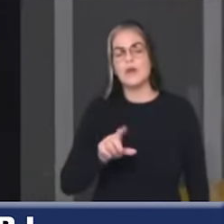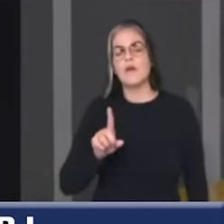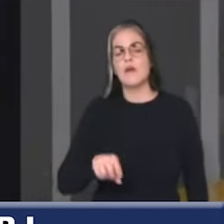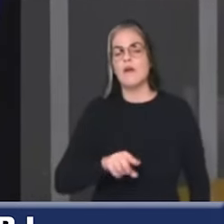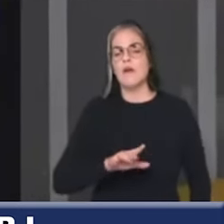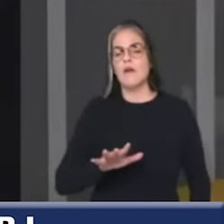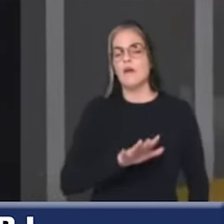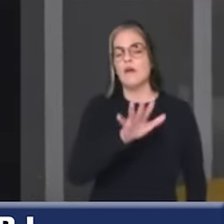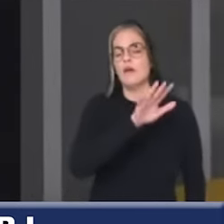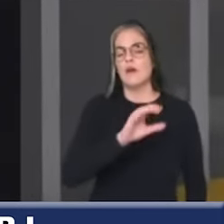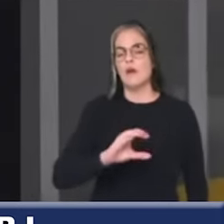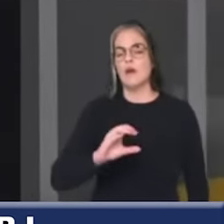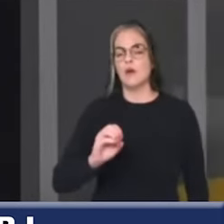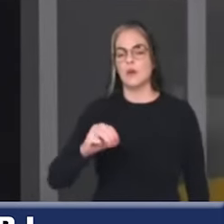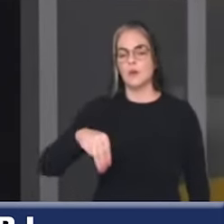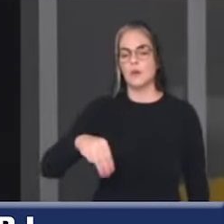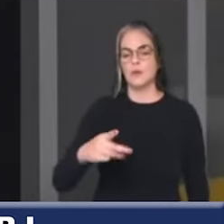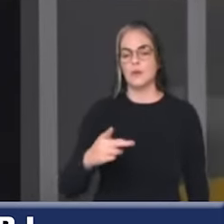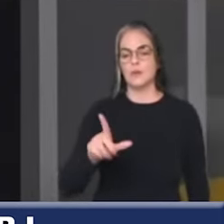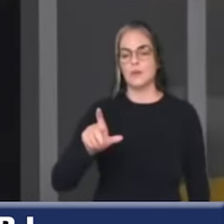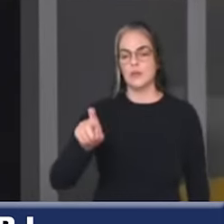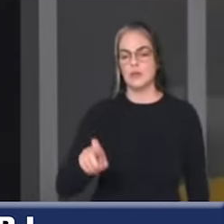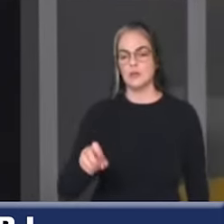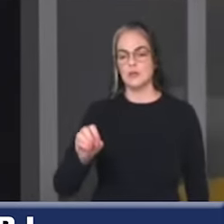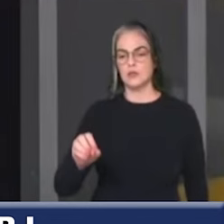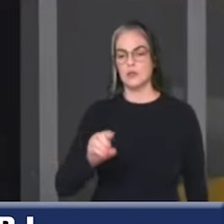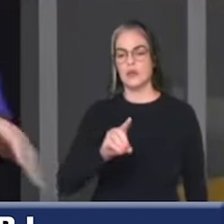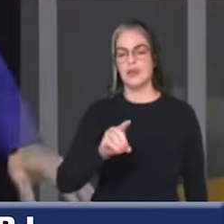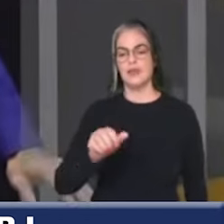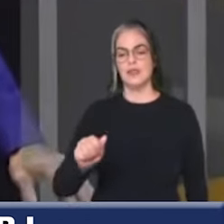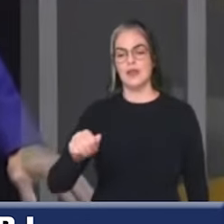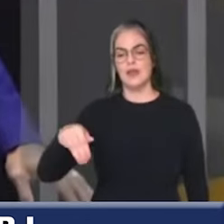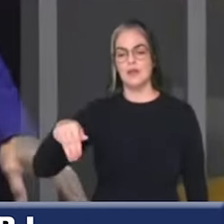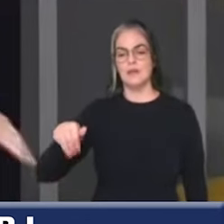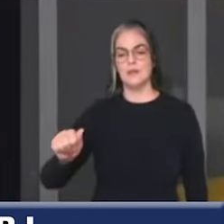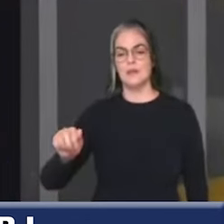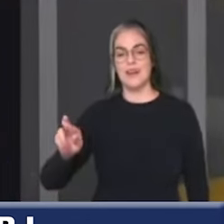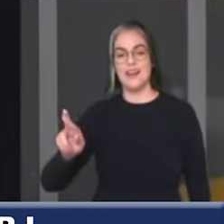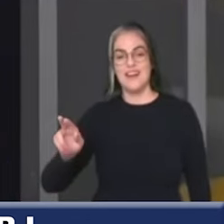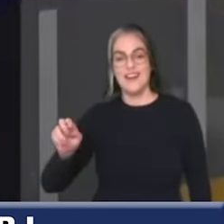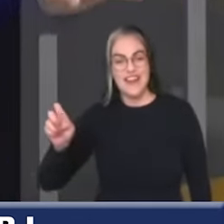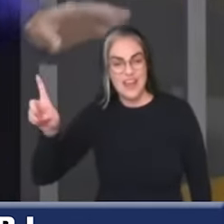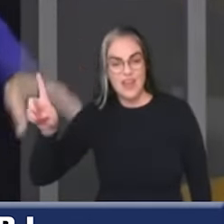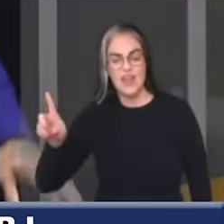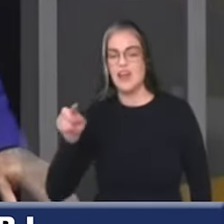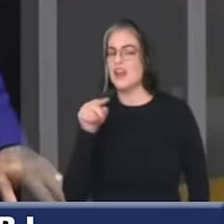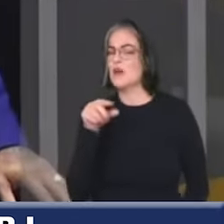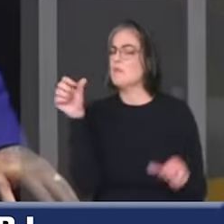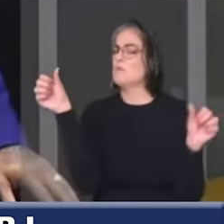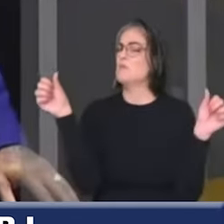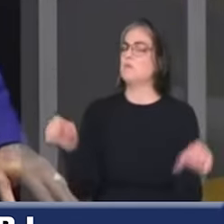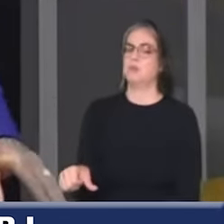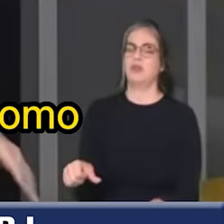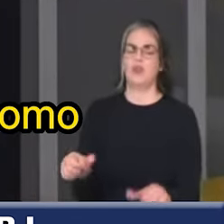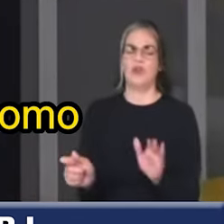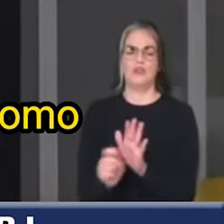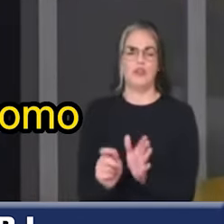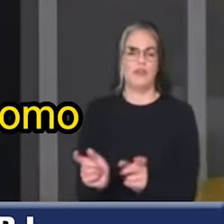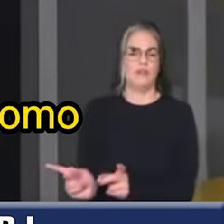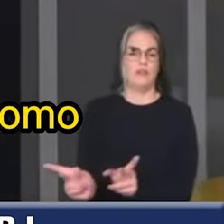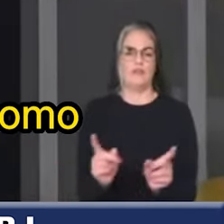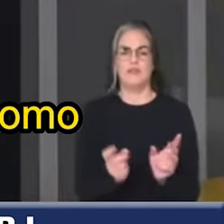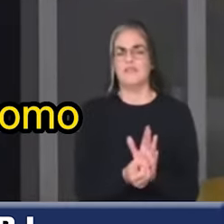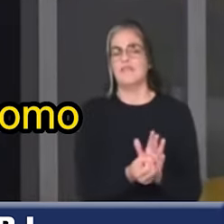o coração do tráfico no Rio de Janeiro, onde tem várias favelas. E nós